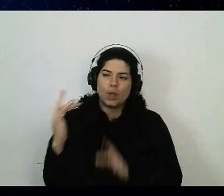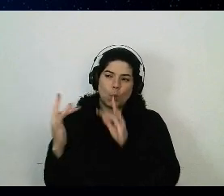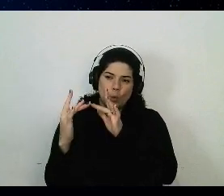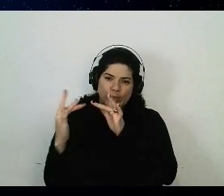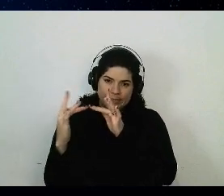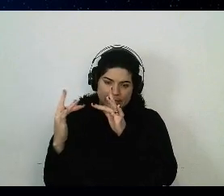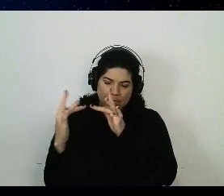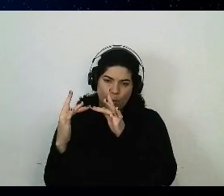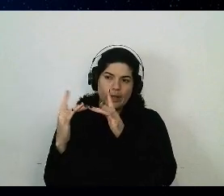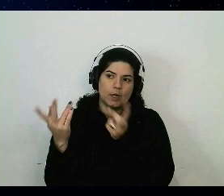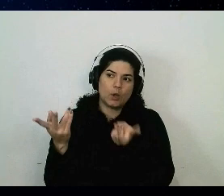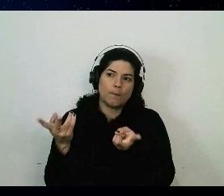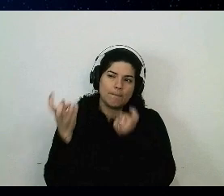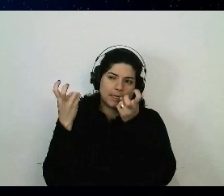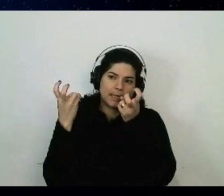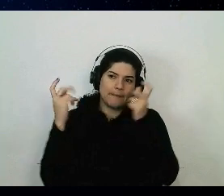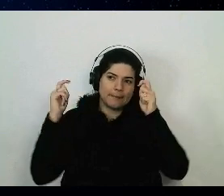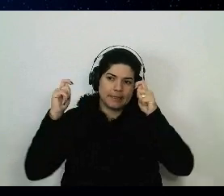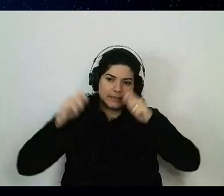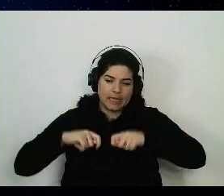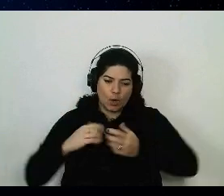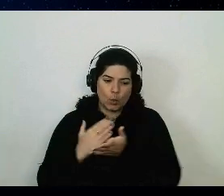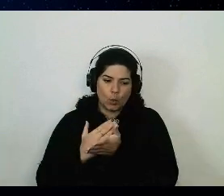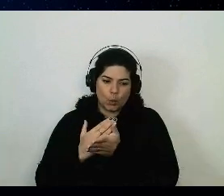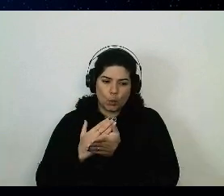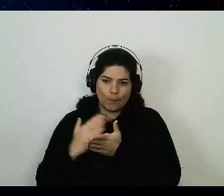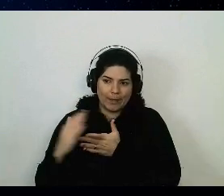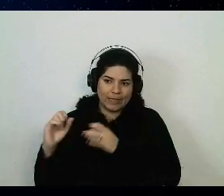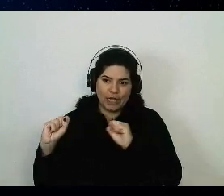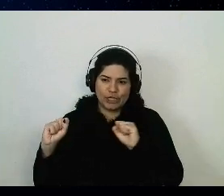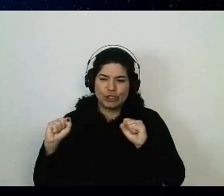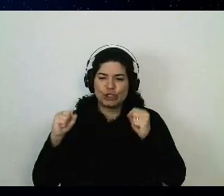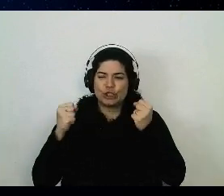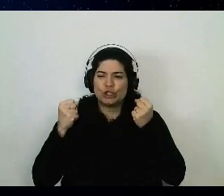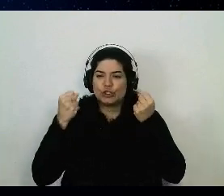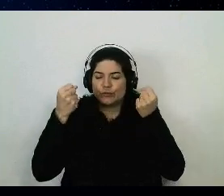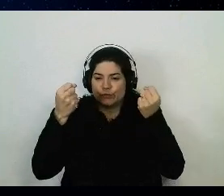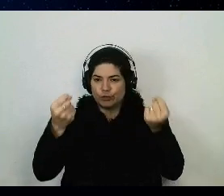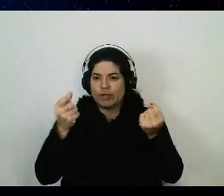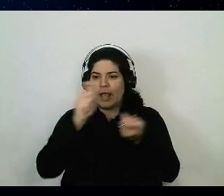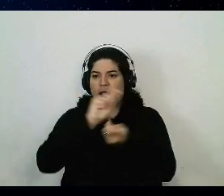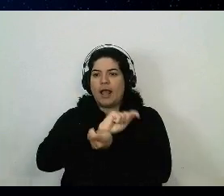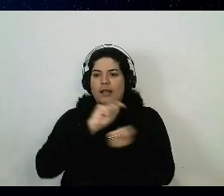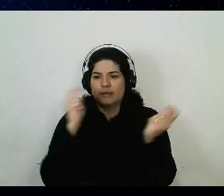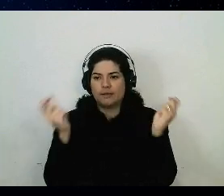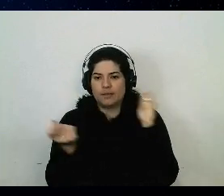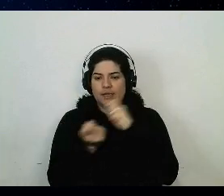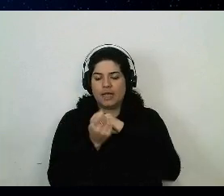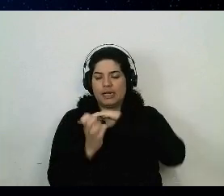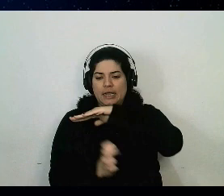cliente ele percebe e ele começa a ter um esforço para se adaptar à nossa empresa, ao